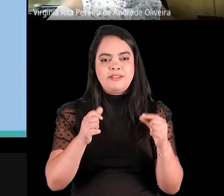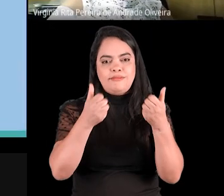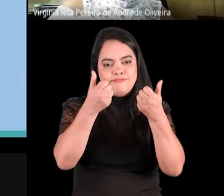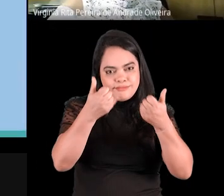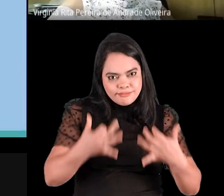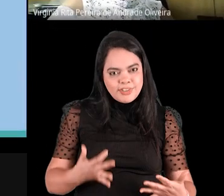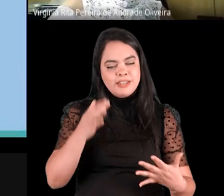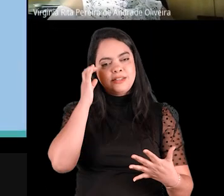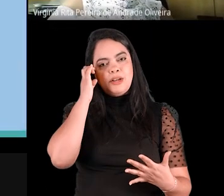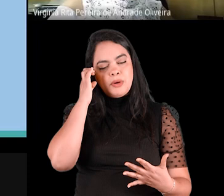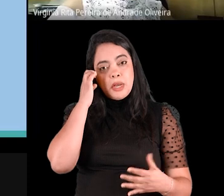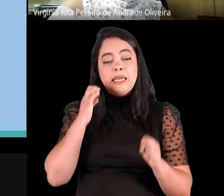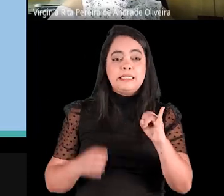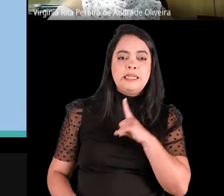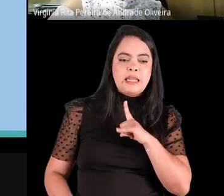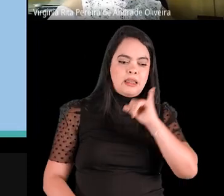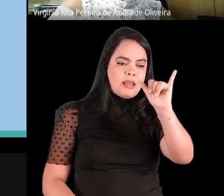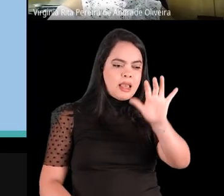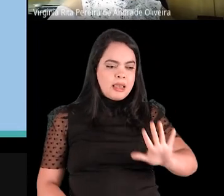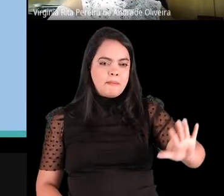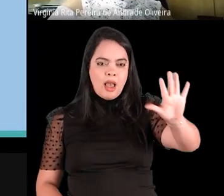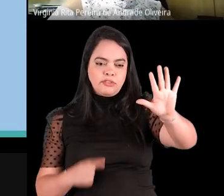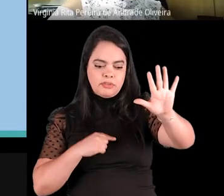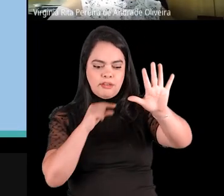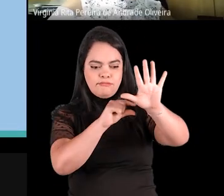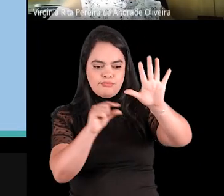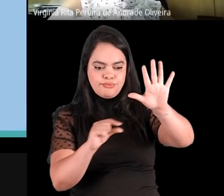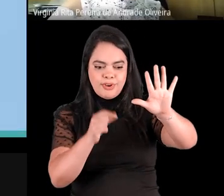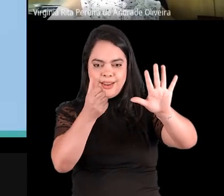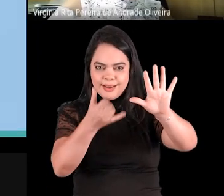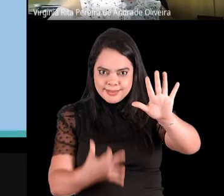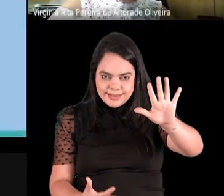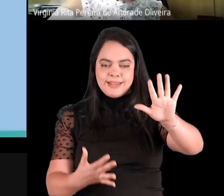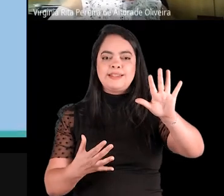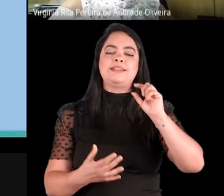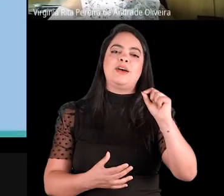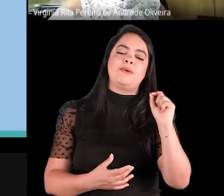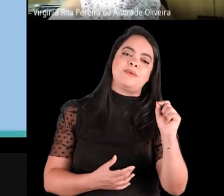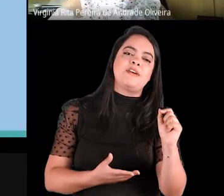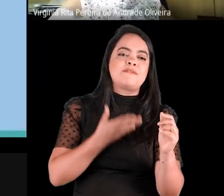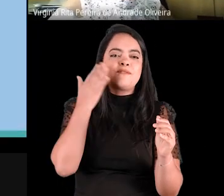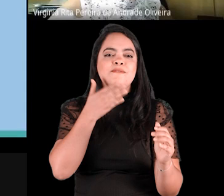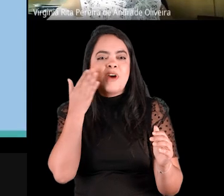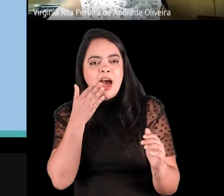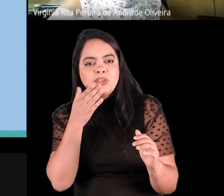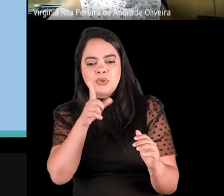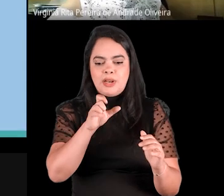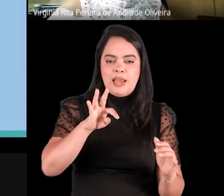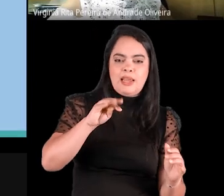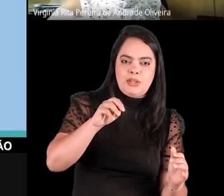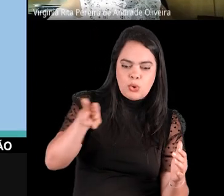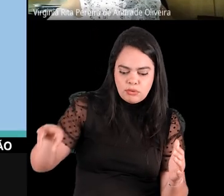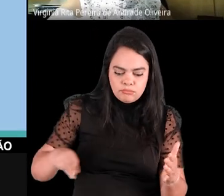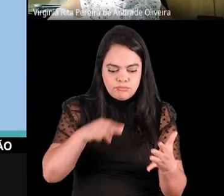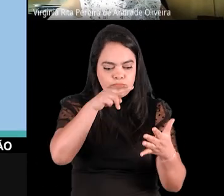está lá compondo esse texto e ela ajuda na compreensão do que o texto está querendo dizer, mas se eu não